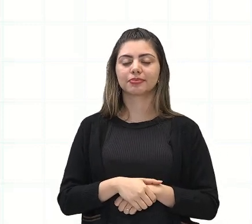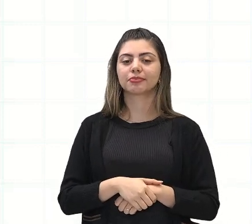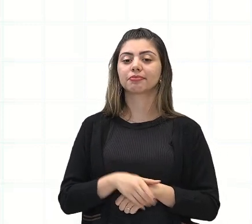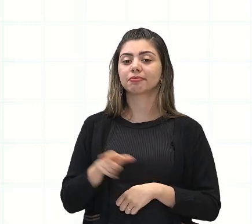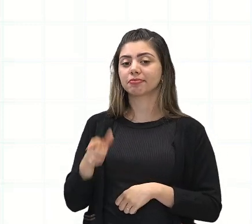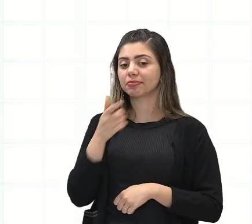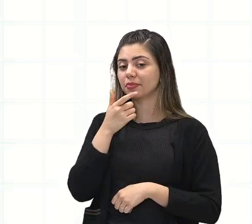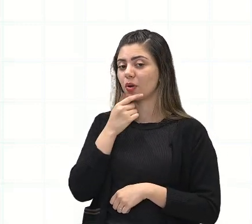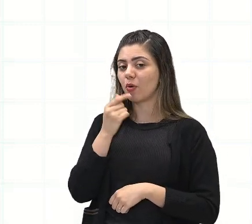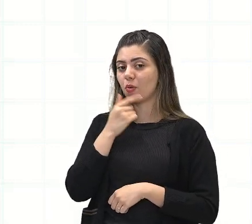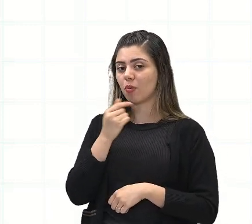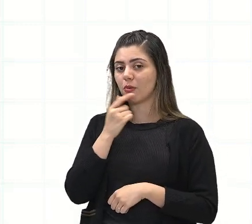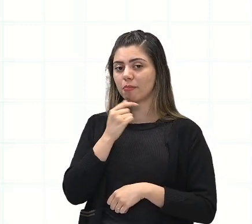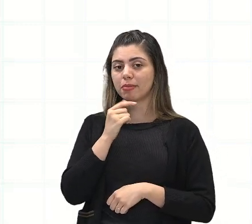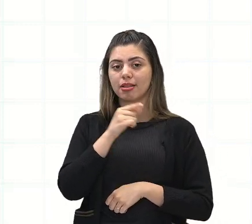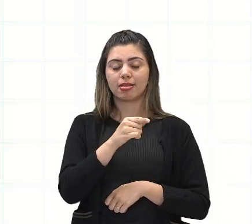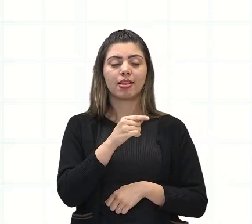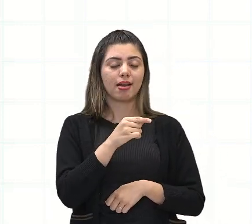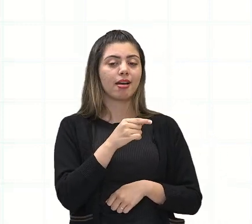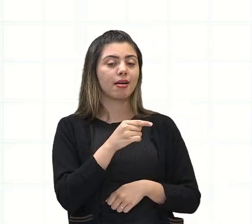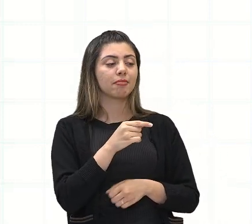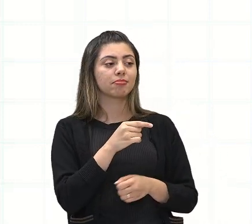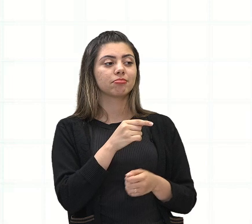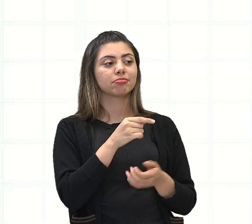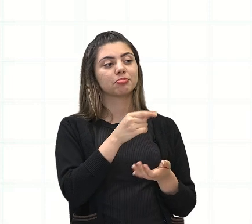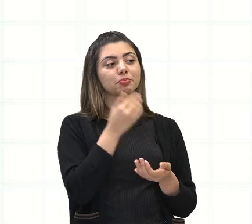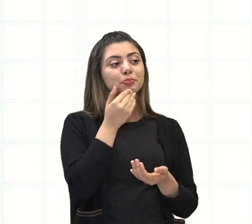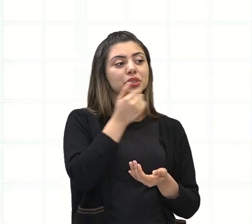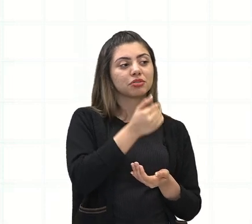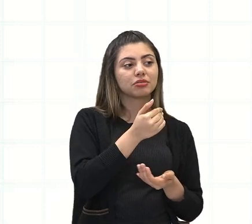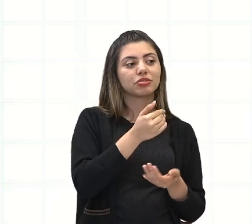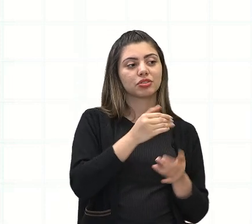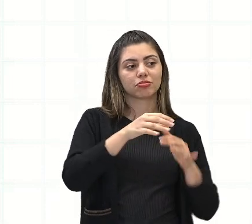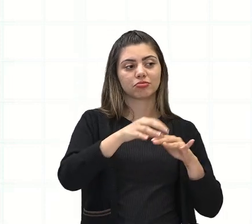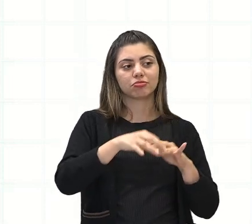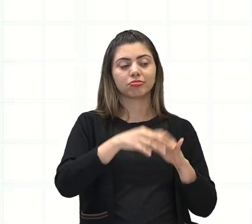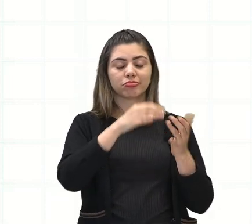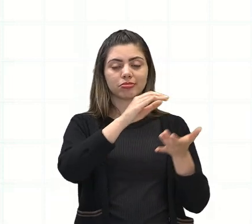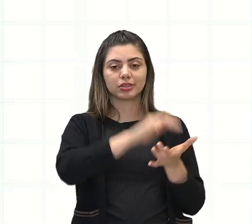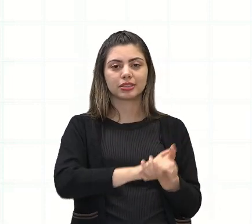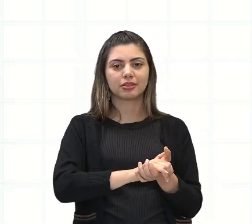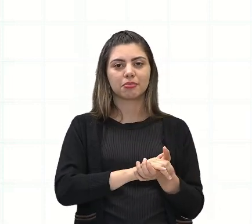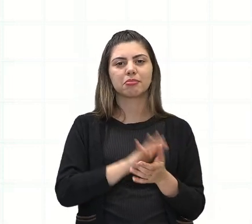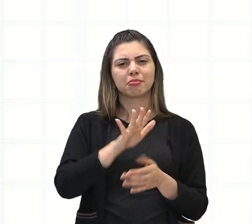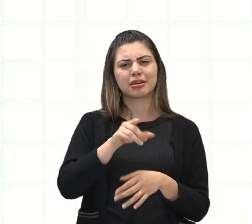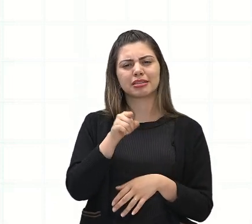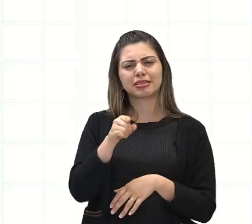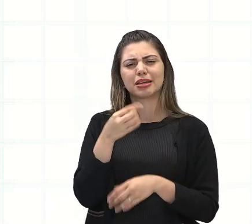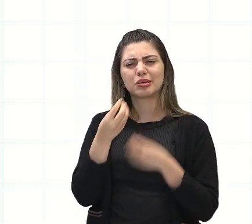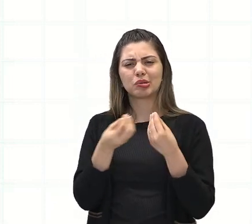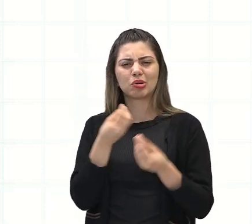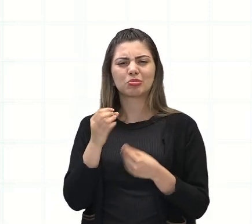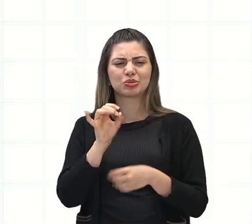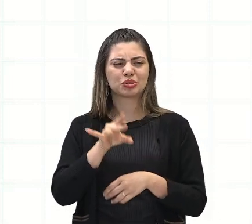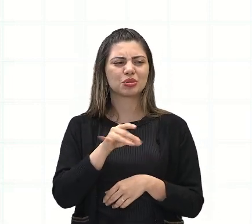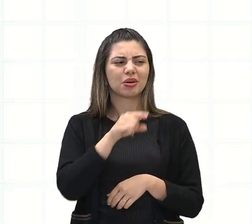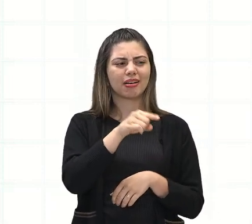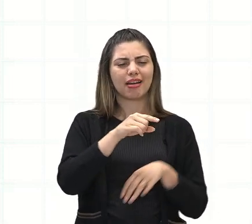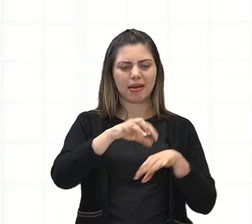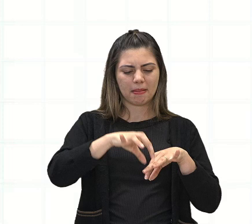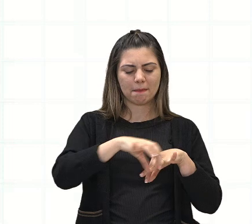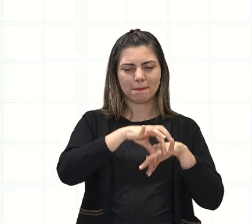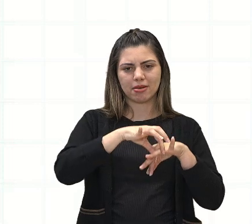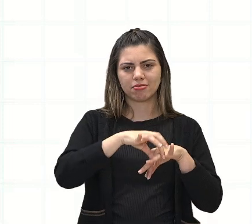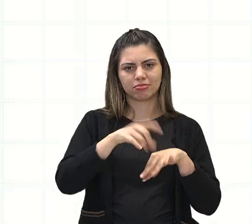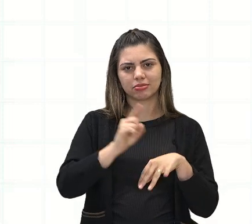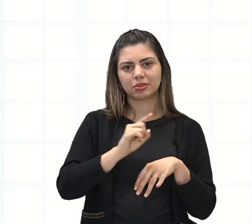Francisco pediu a mão de Helena em casamento. Só que ele não quer só a mão, ele quer ela como a sua esposa. Então, aqui